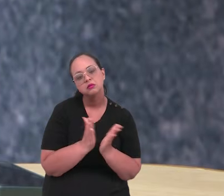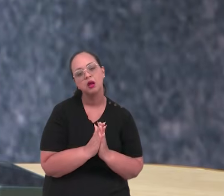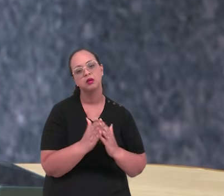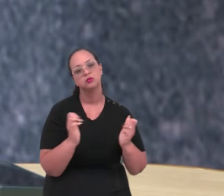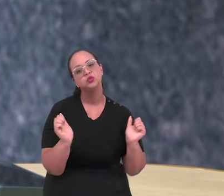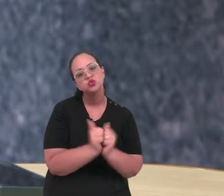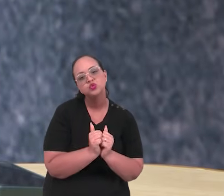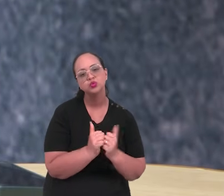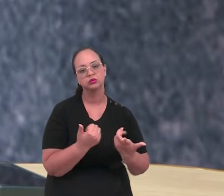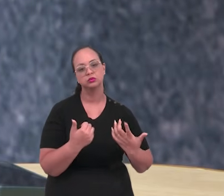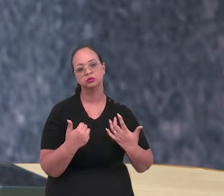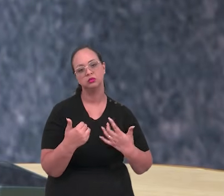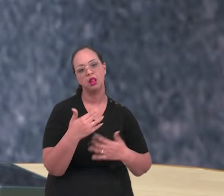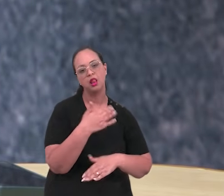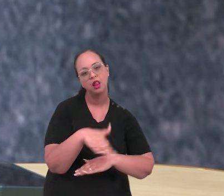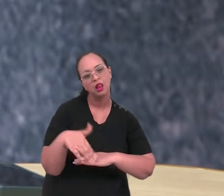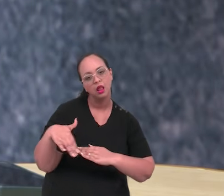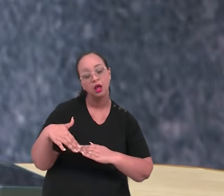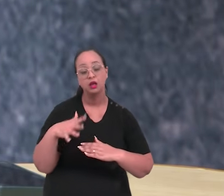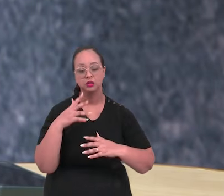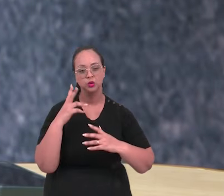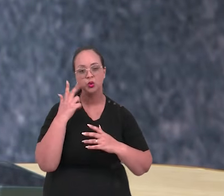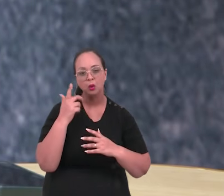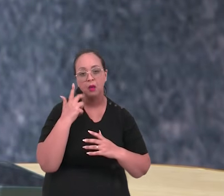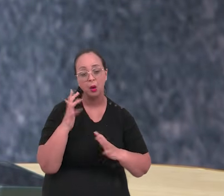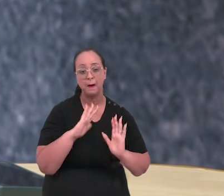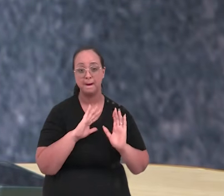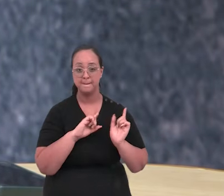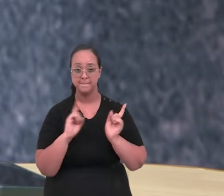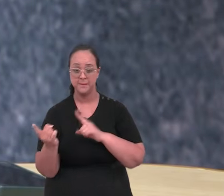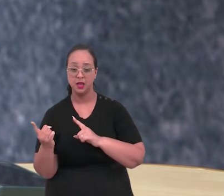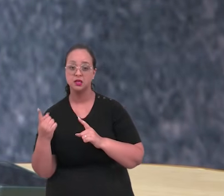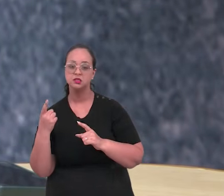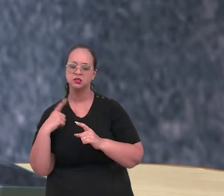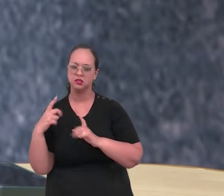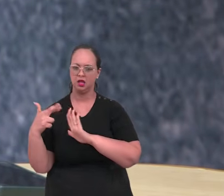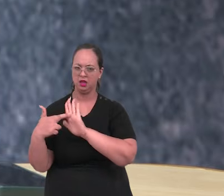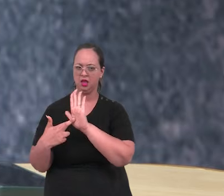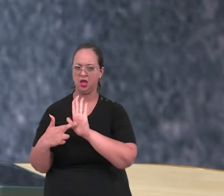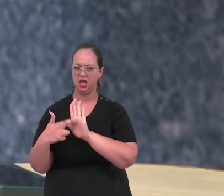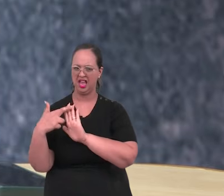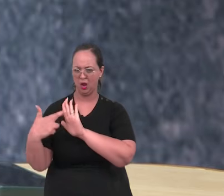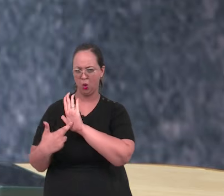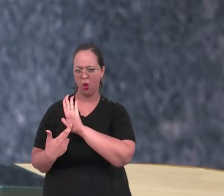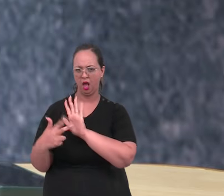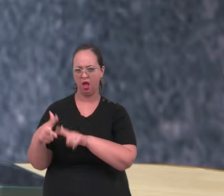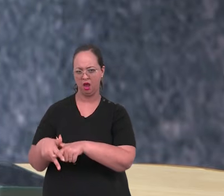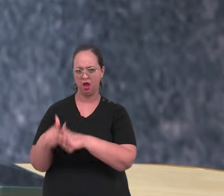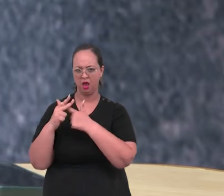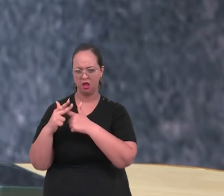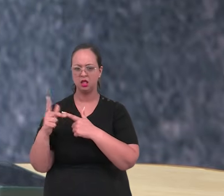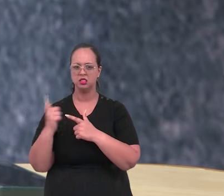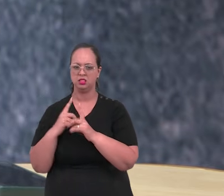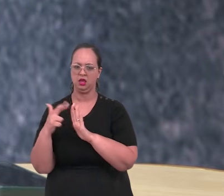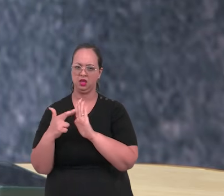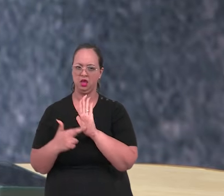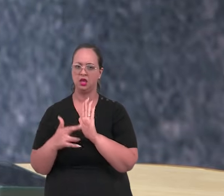mundo, integrados. Enquanto o clero regular era o que seguiam as régulas, as regras. Então, tinha a regra de